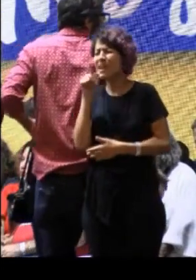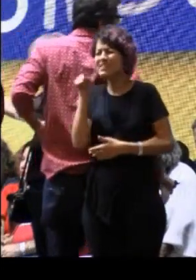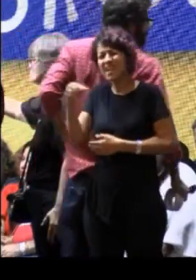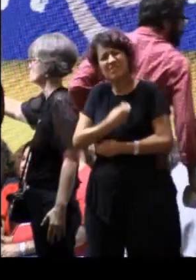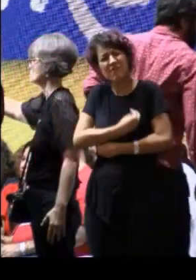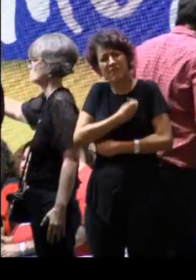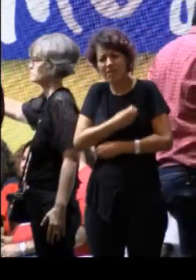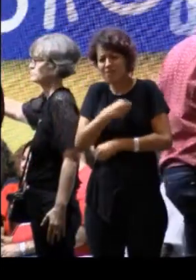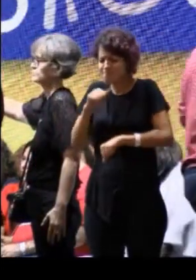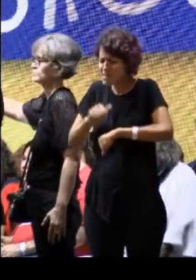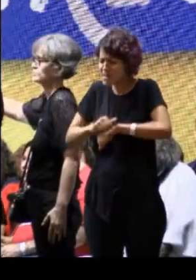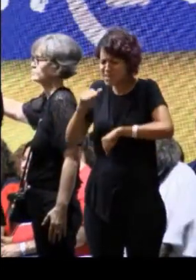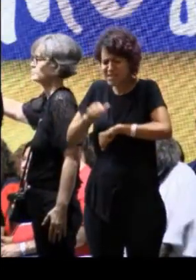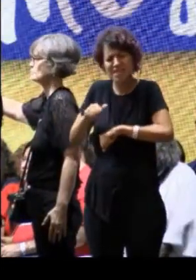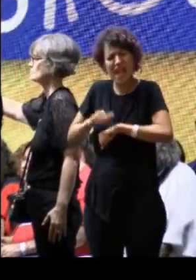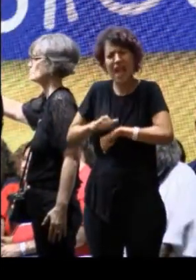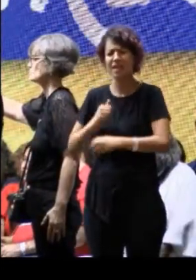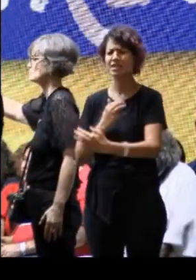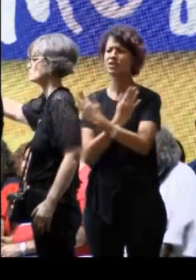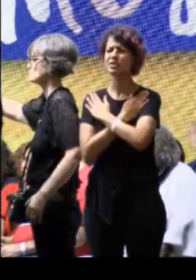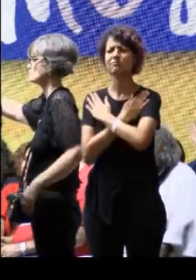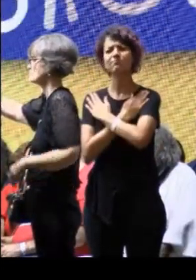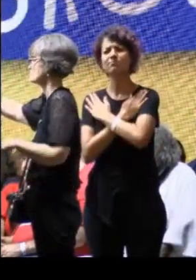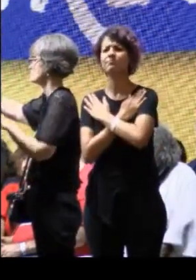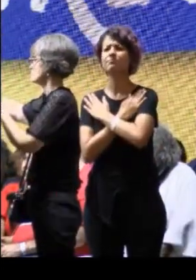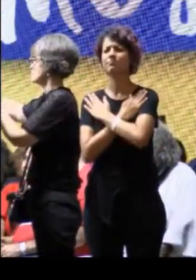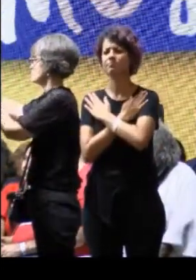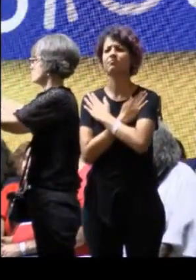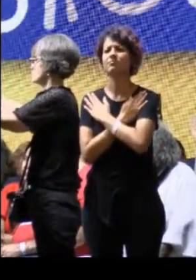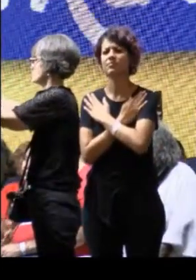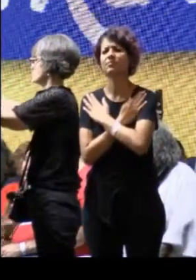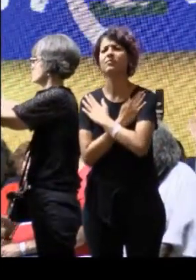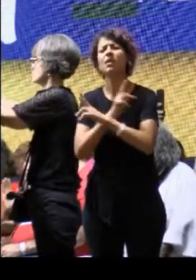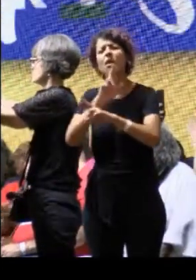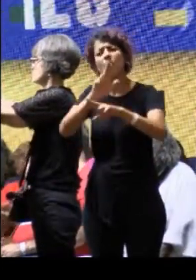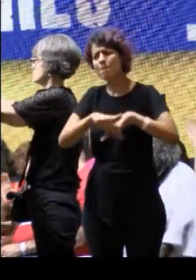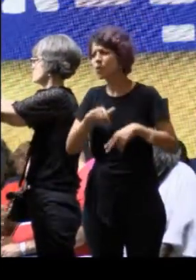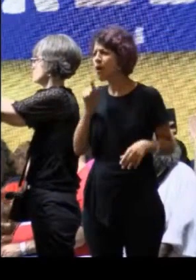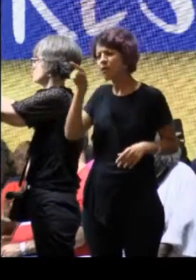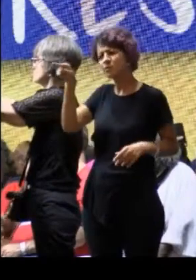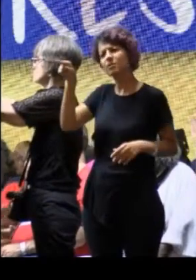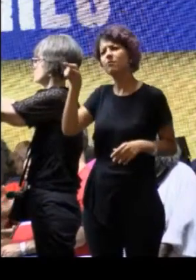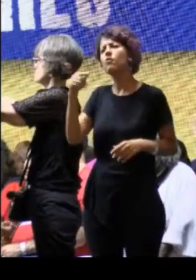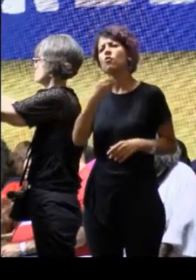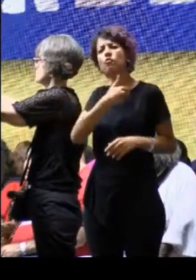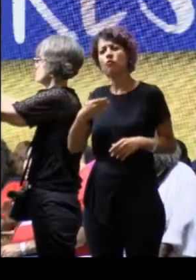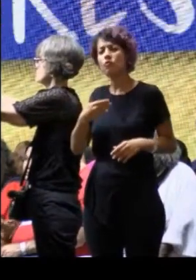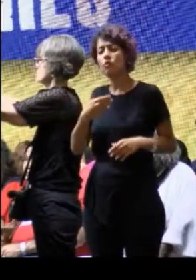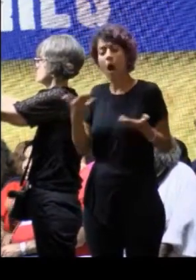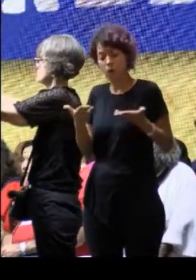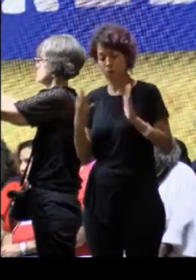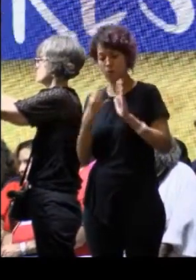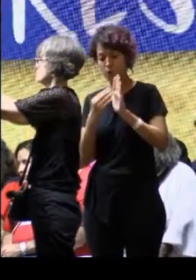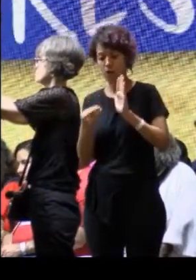à miséria, ao desemprego, por irresponsabilidade de um modelo econômico